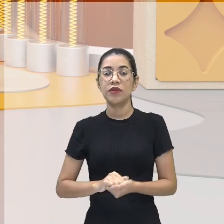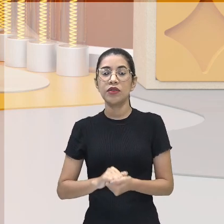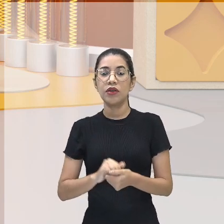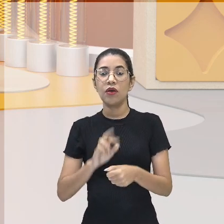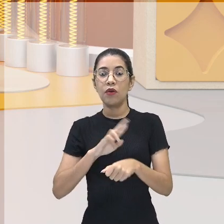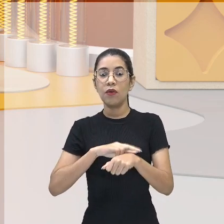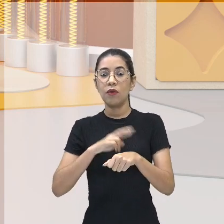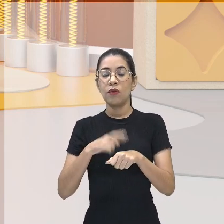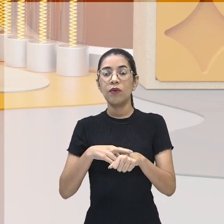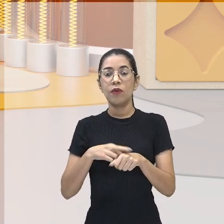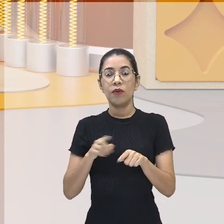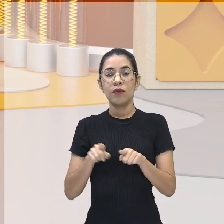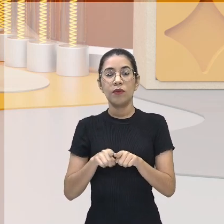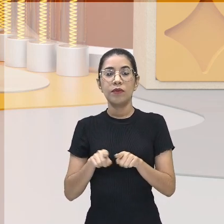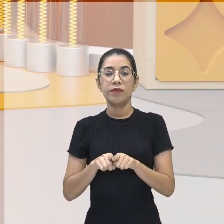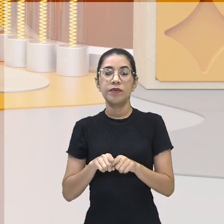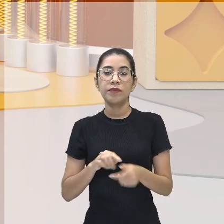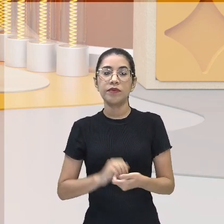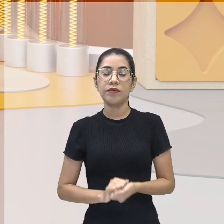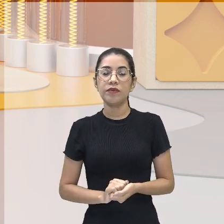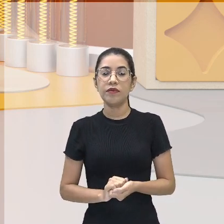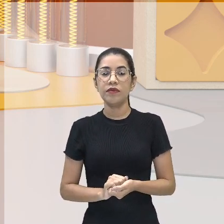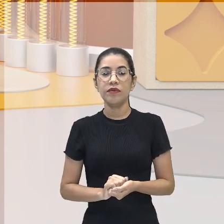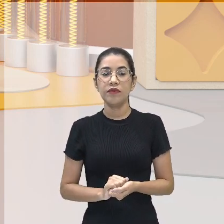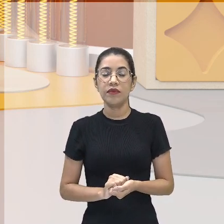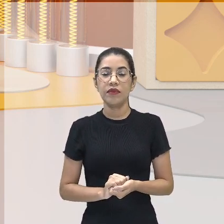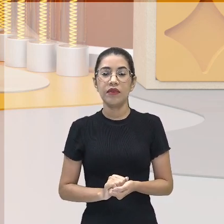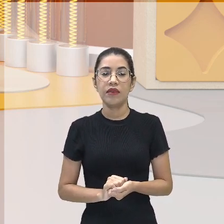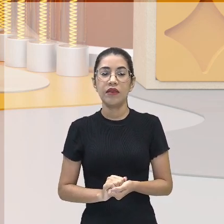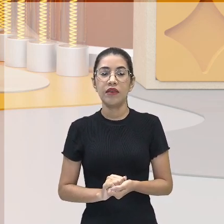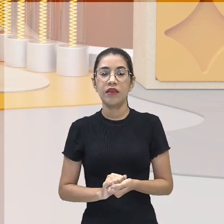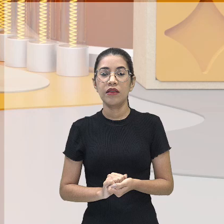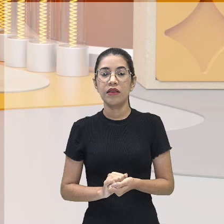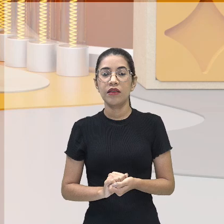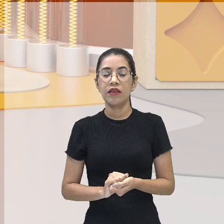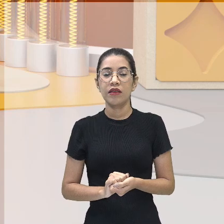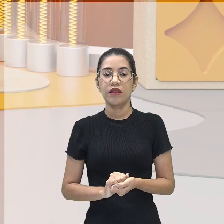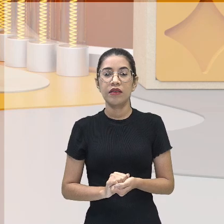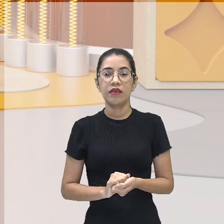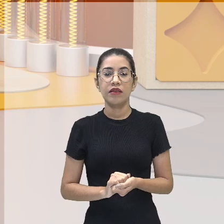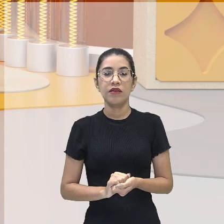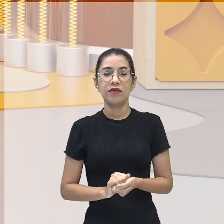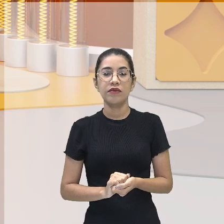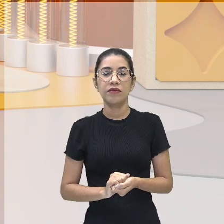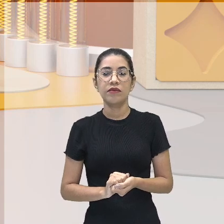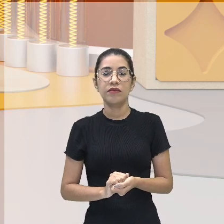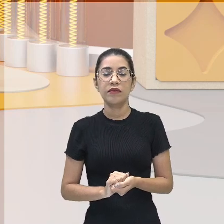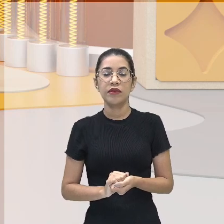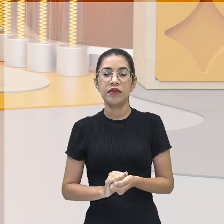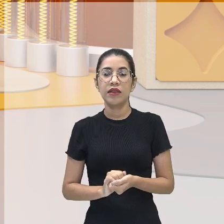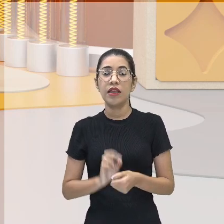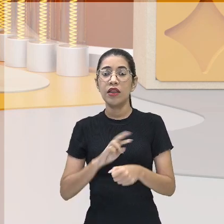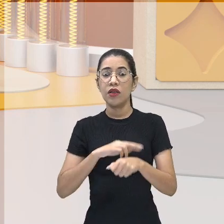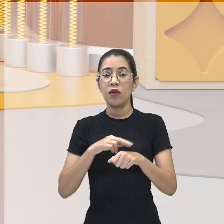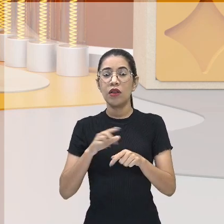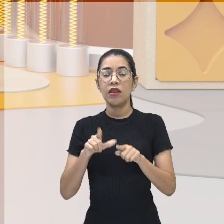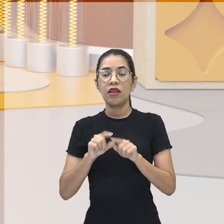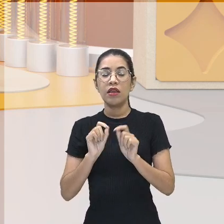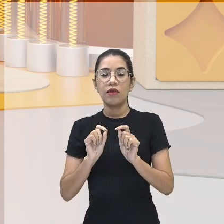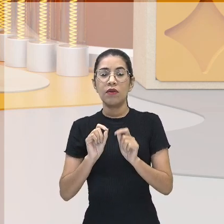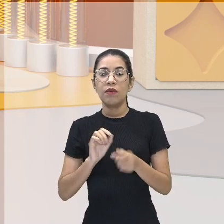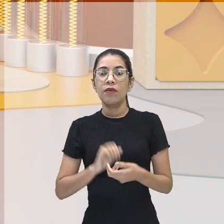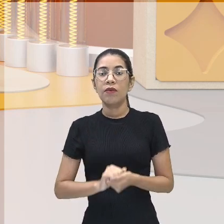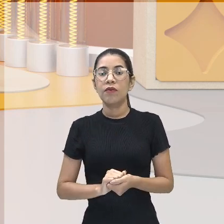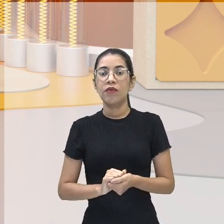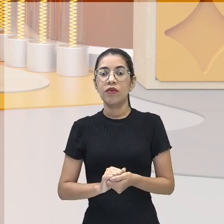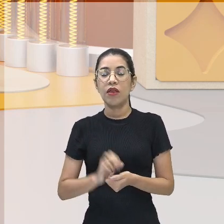de federação, né, ou unidade da federação. Então, a gente tem Rondônia, e aí a gente coloca dentro dessa hierarquia o município